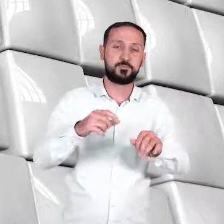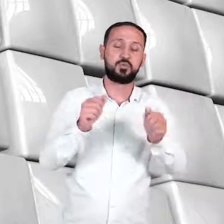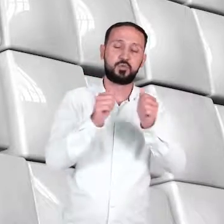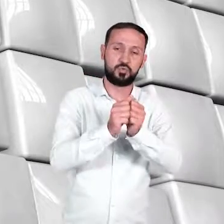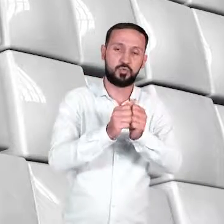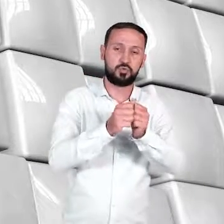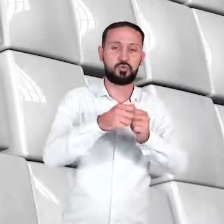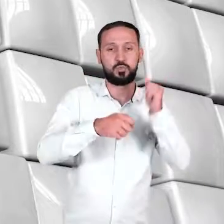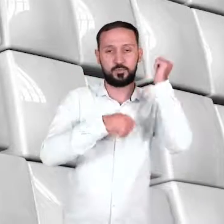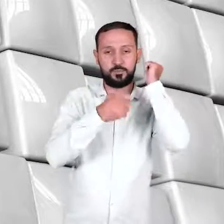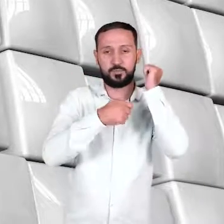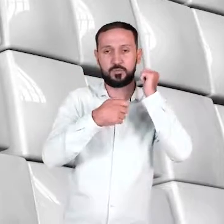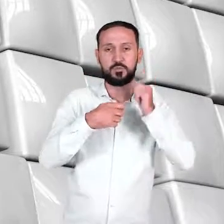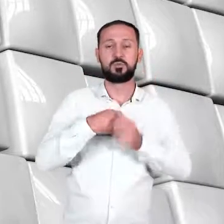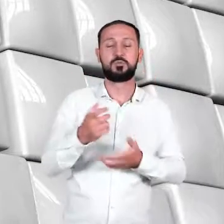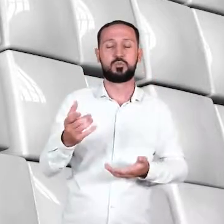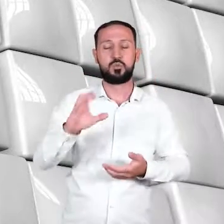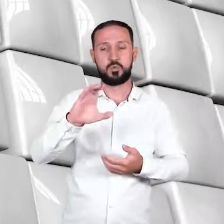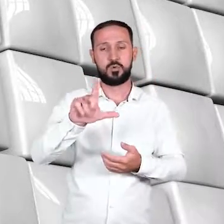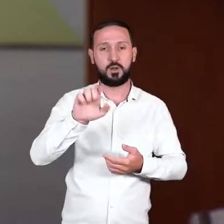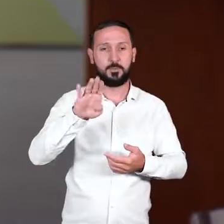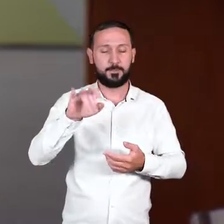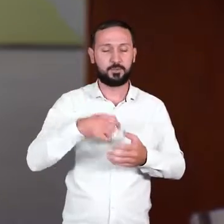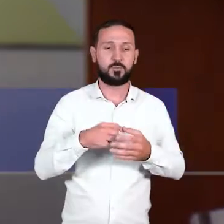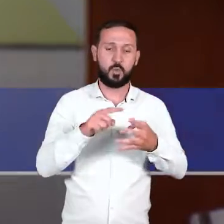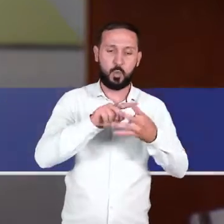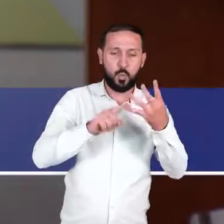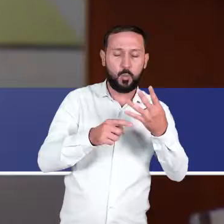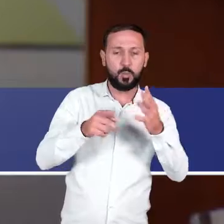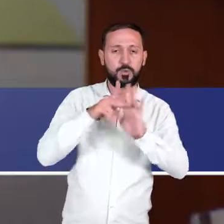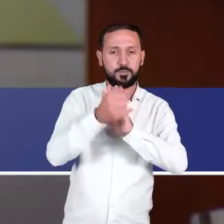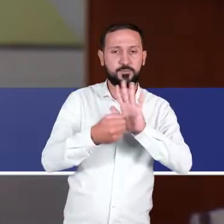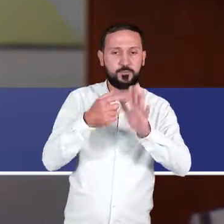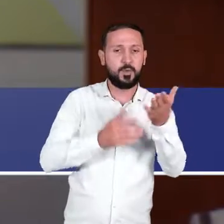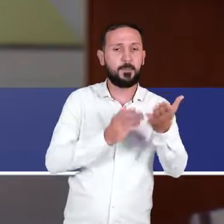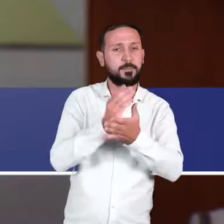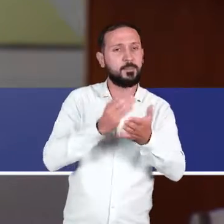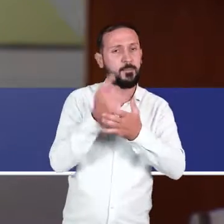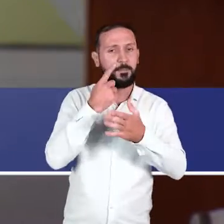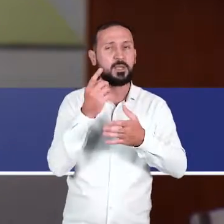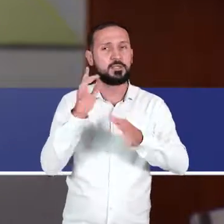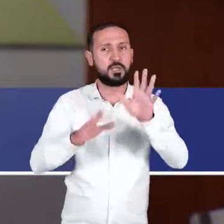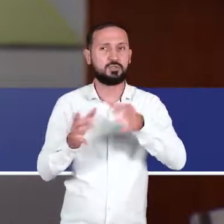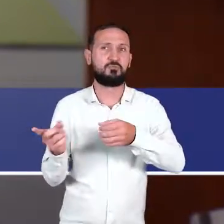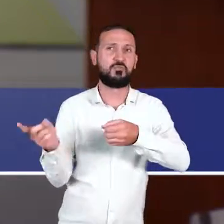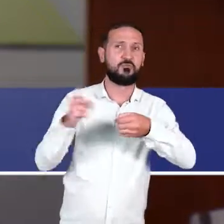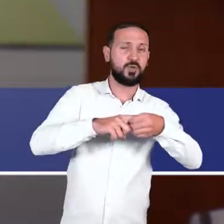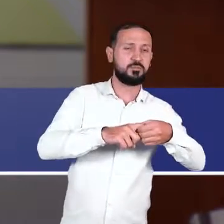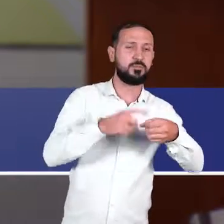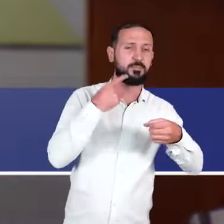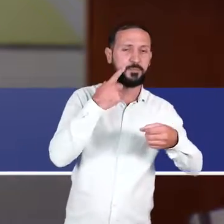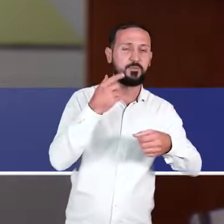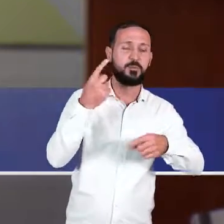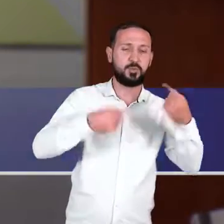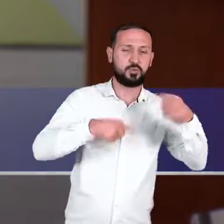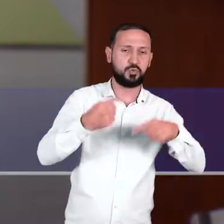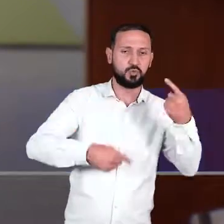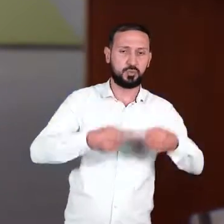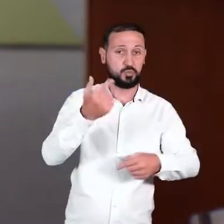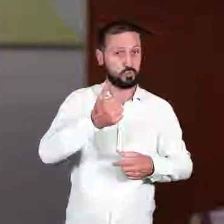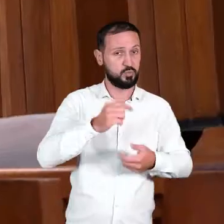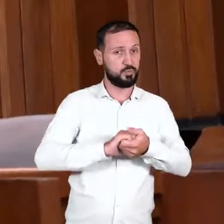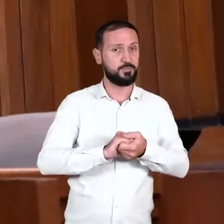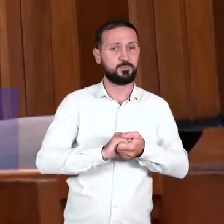com o repórter Kleber Claios. 4 projetos de lei foram aprovados pelos deputados, mas devem retornar nas próximas sessões para a segunda